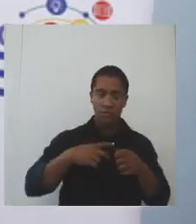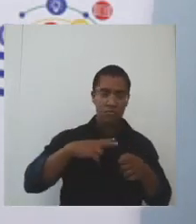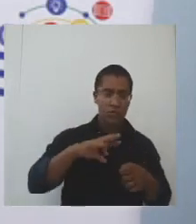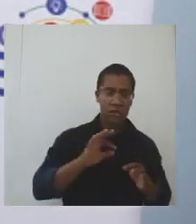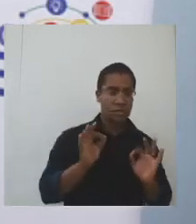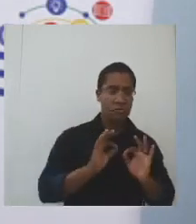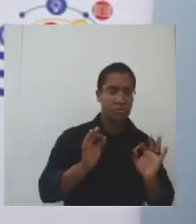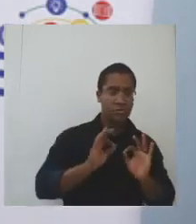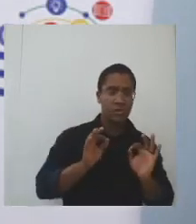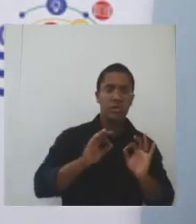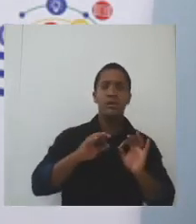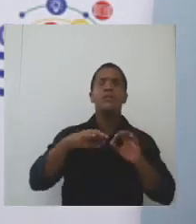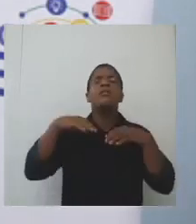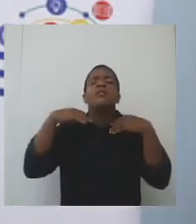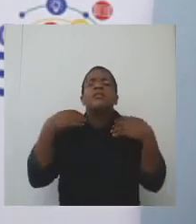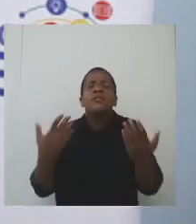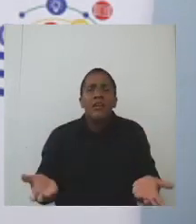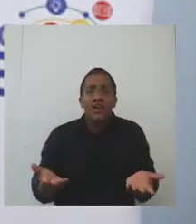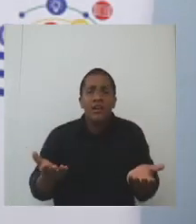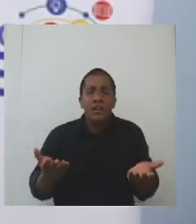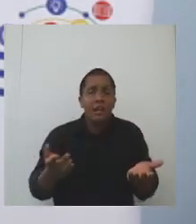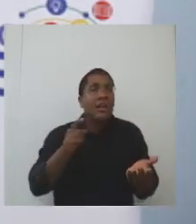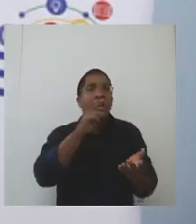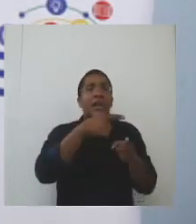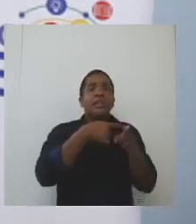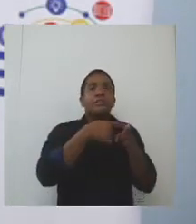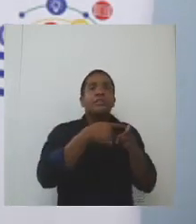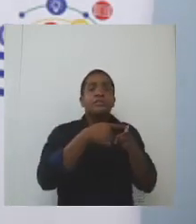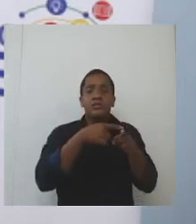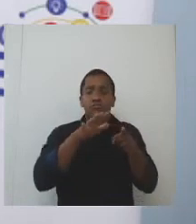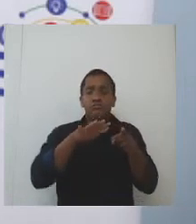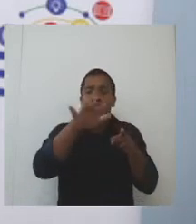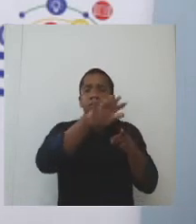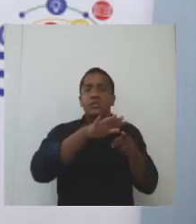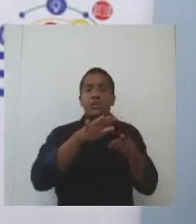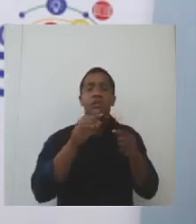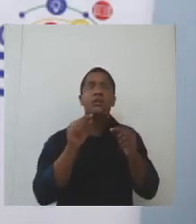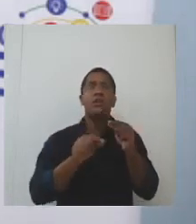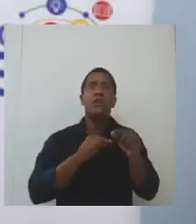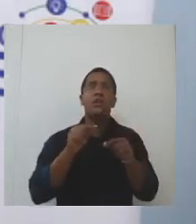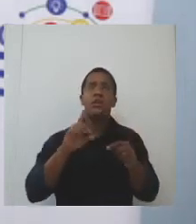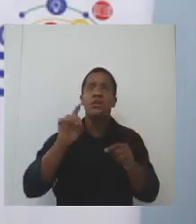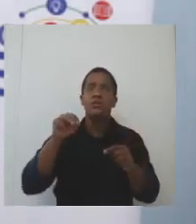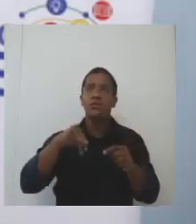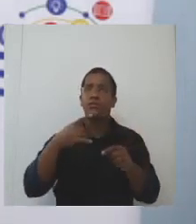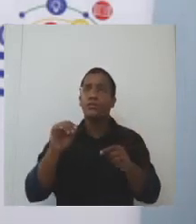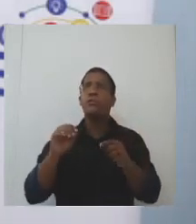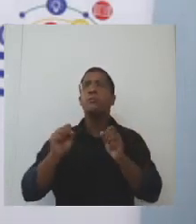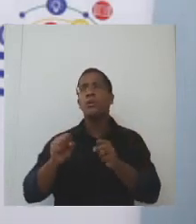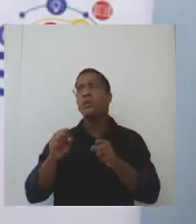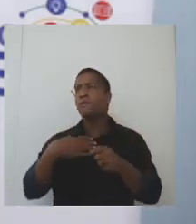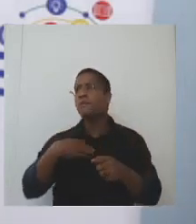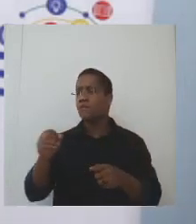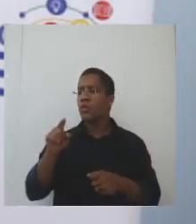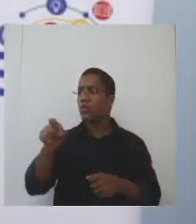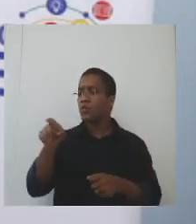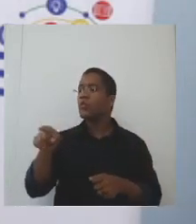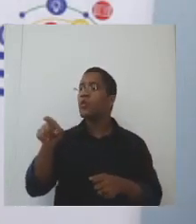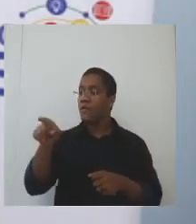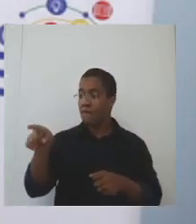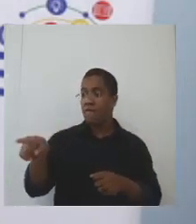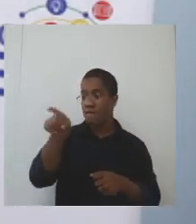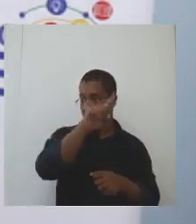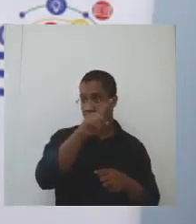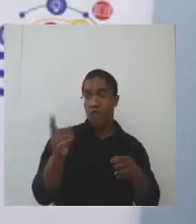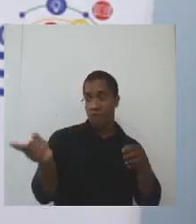na verdade então vai administrar o território inglês? Bom, Dom João poderia destinar o quê? Um de seus filhos para morar dentro de Portugal.